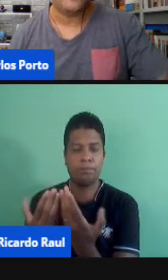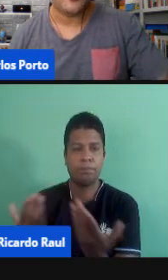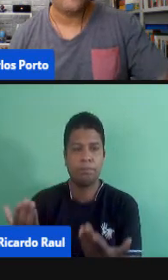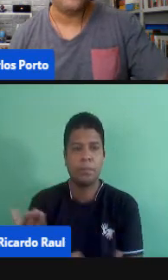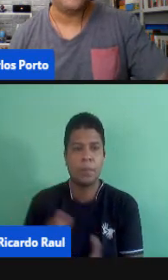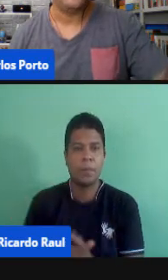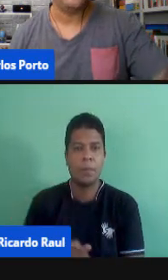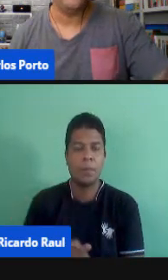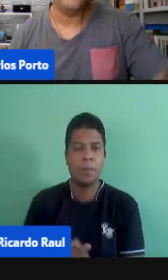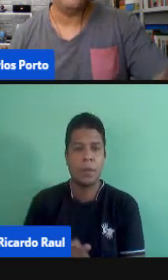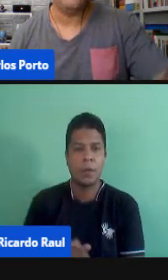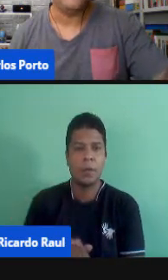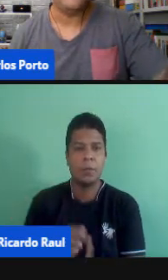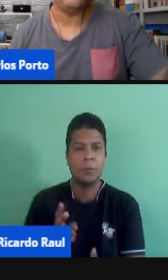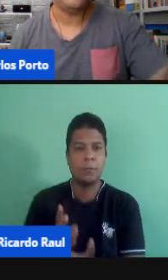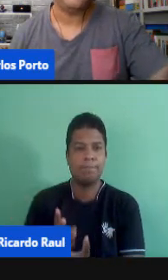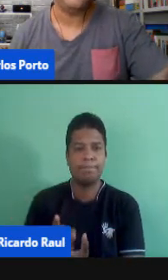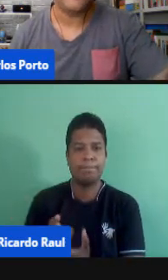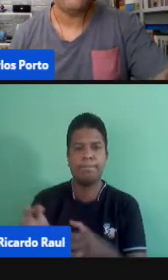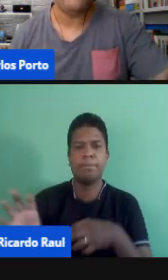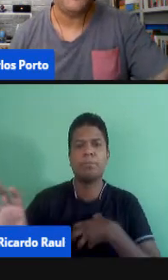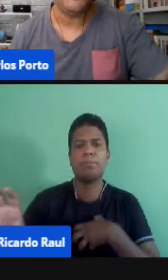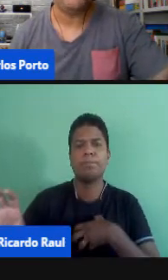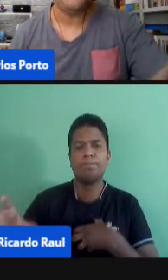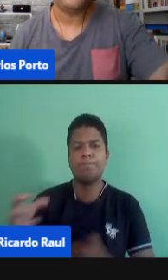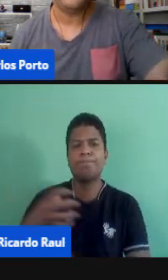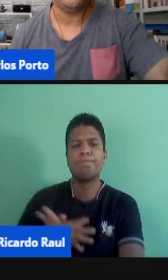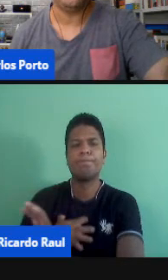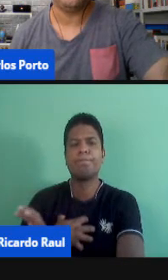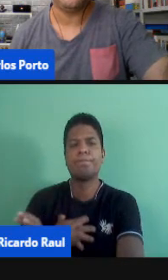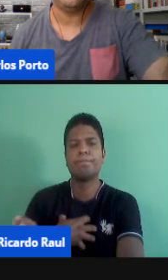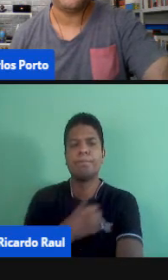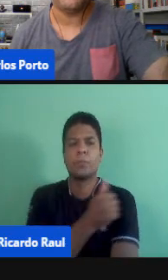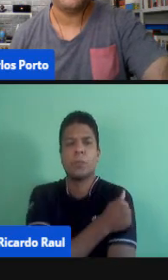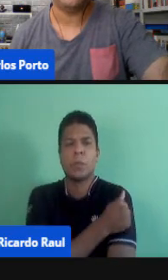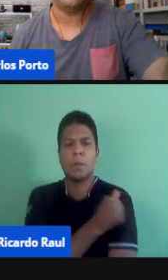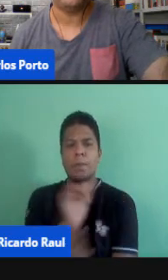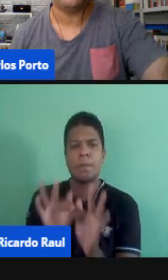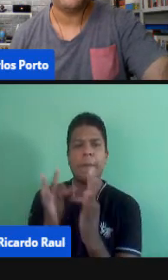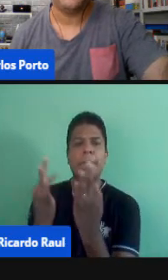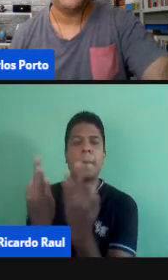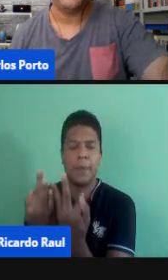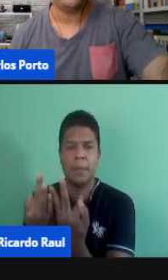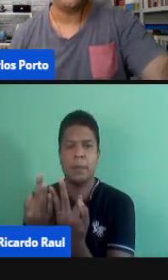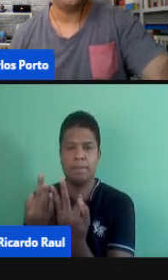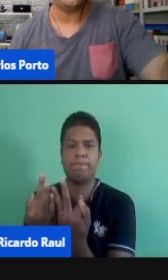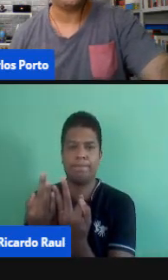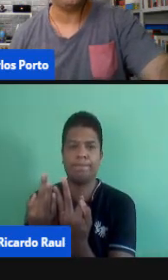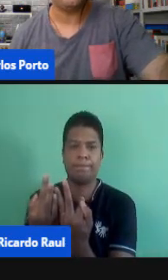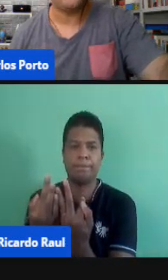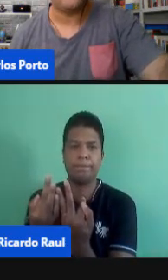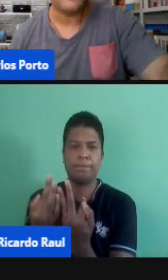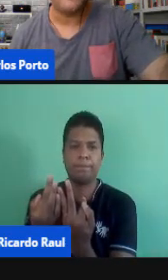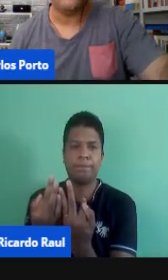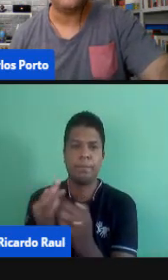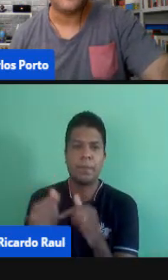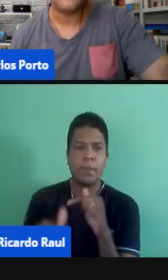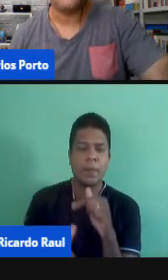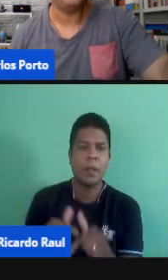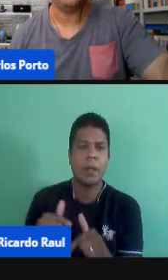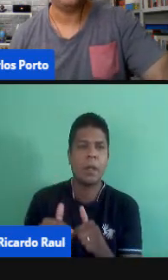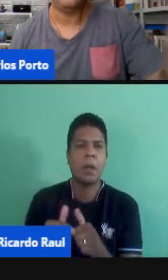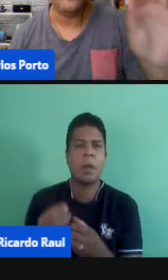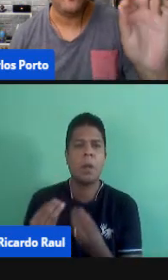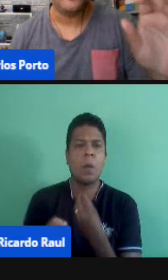no local do estudante, da família em que nós estamos trabalhando. E como é se colocar no